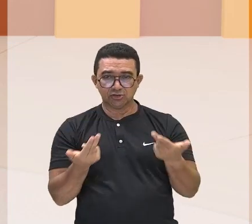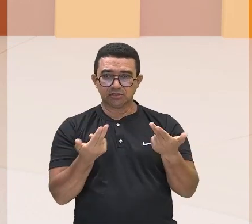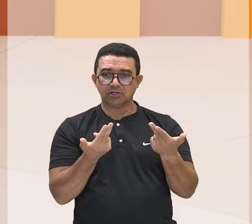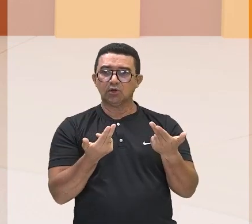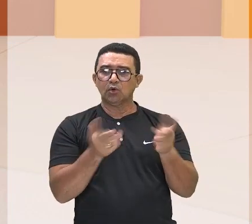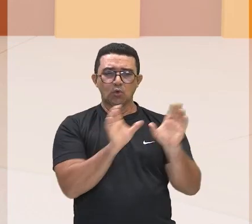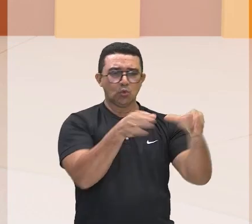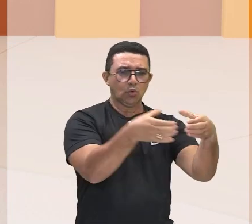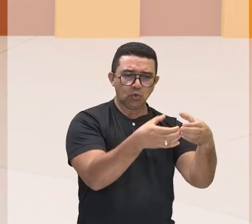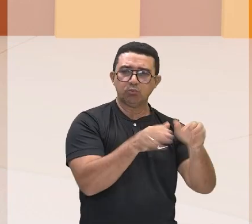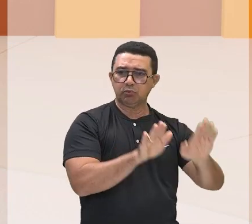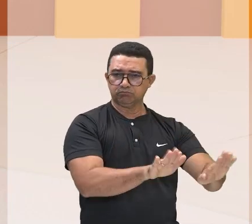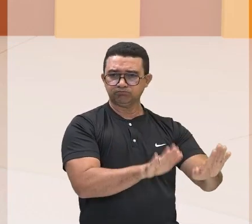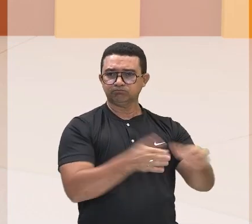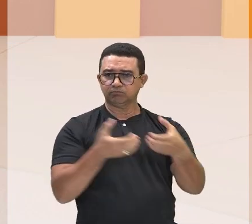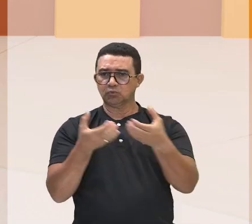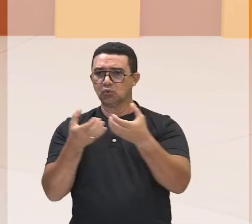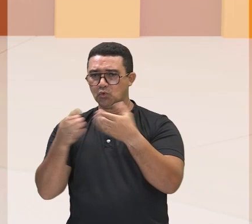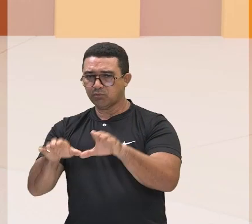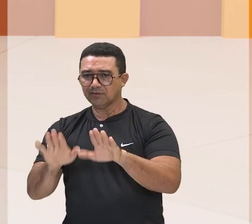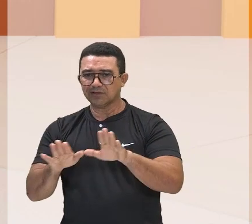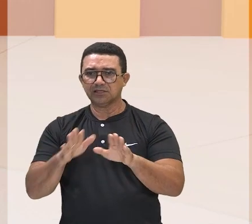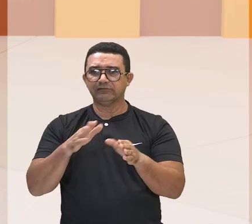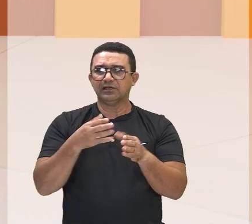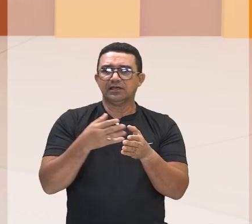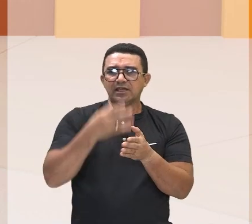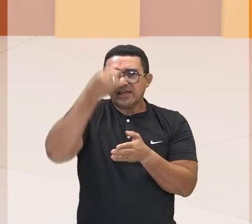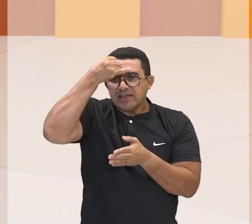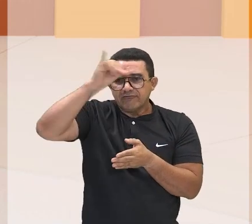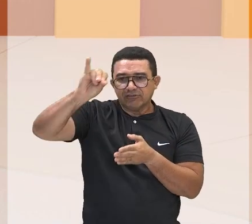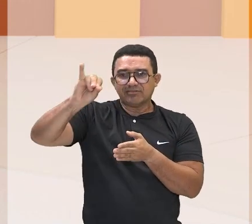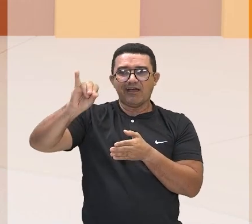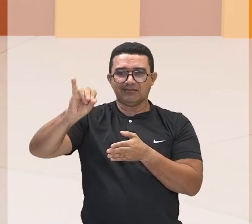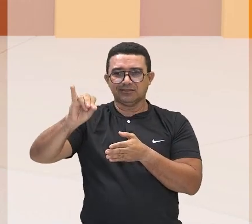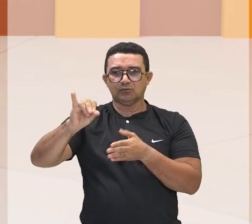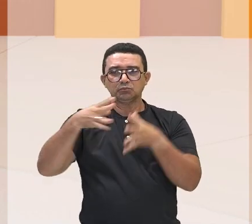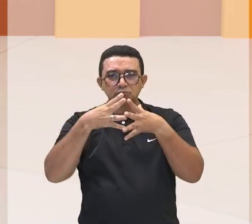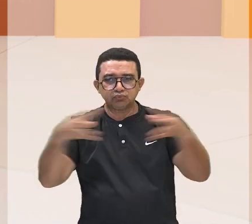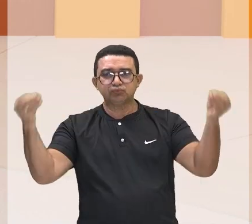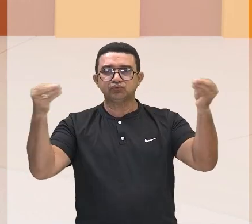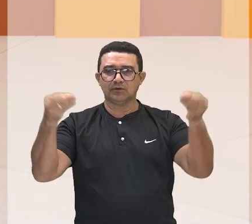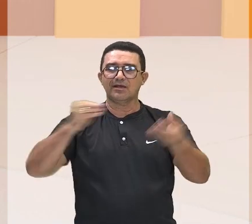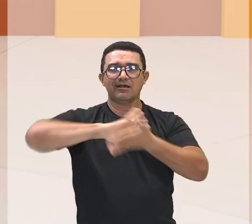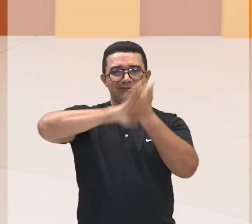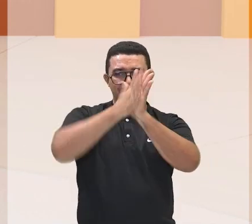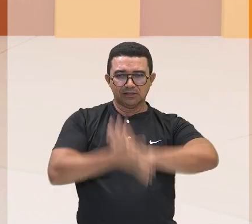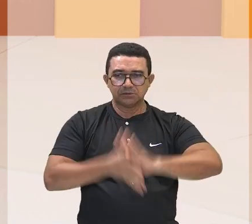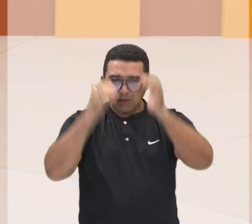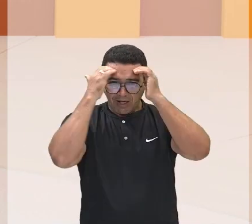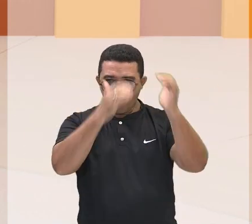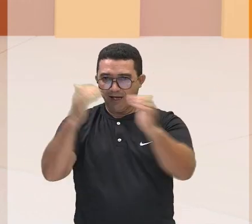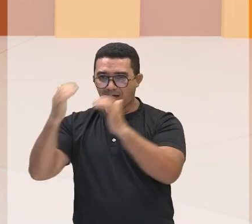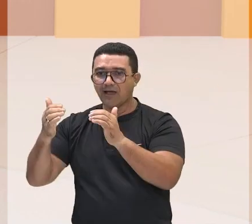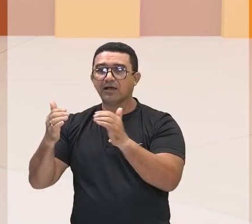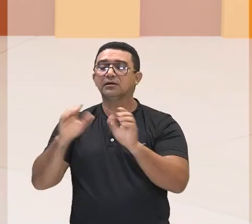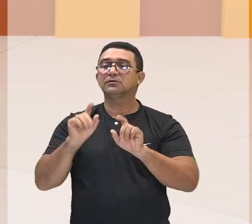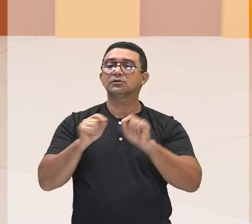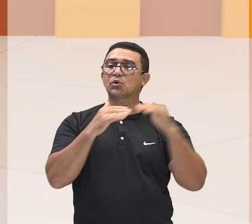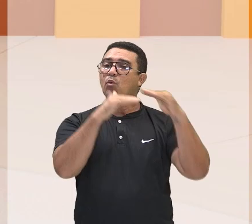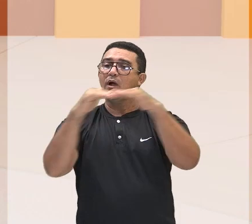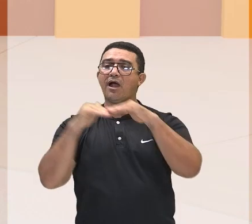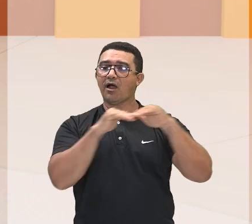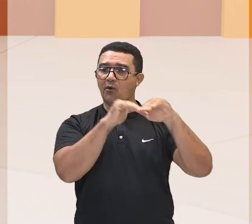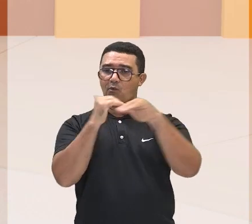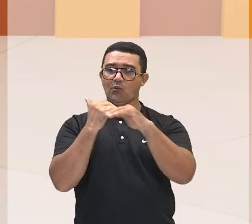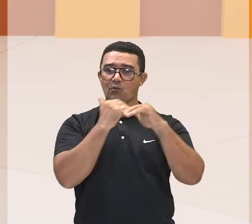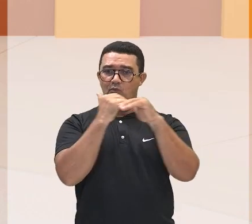não tenha tanta discriminação, que ela seja valorizada e respeitada ali, de uma forma mais justa e equitativa,